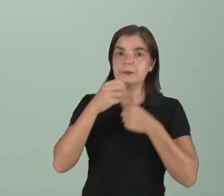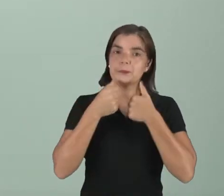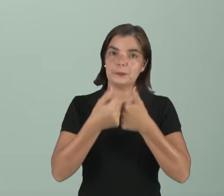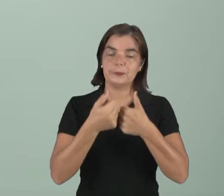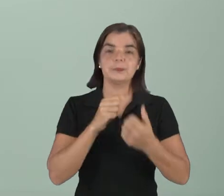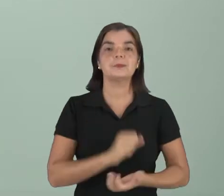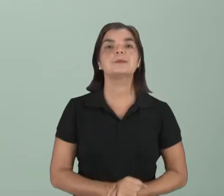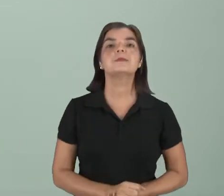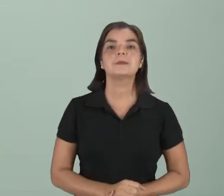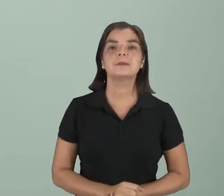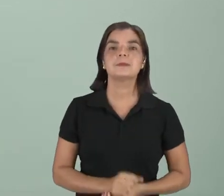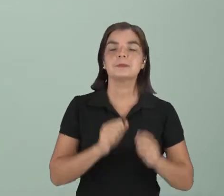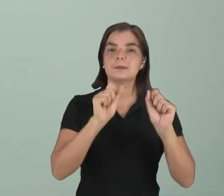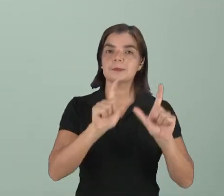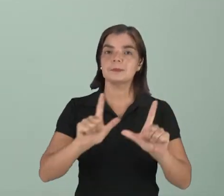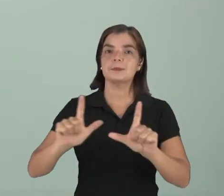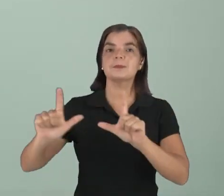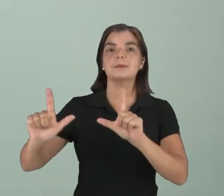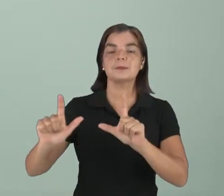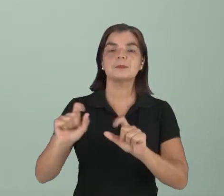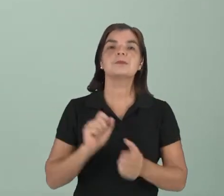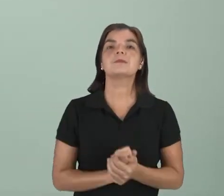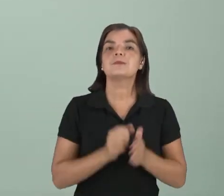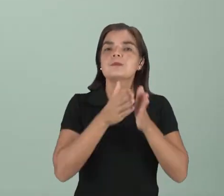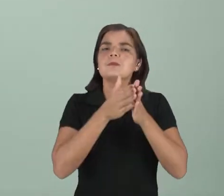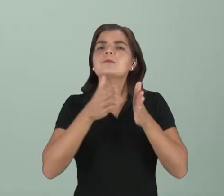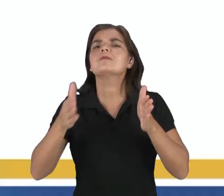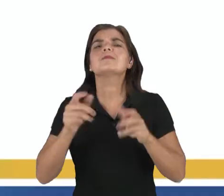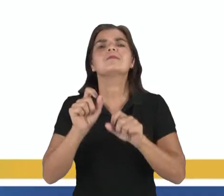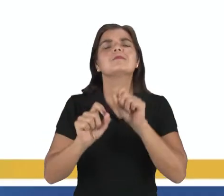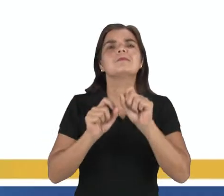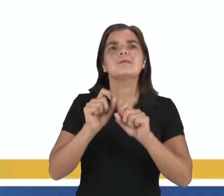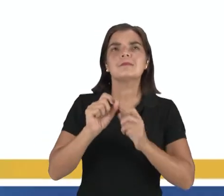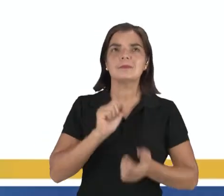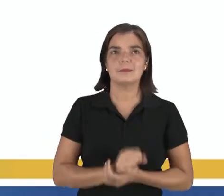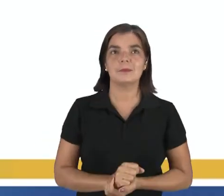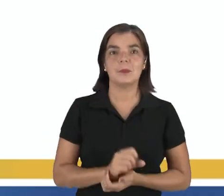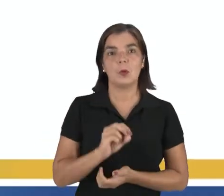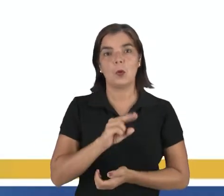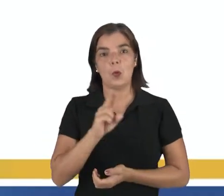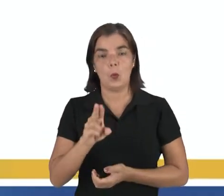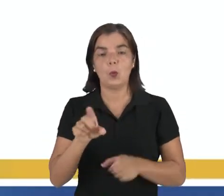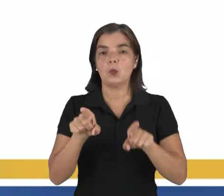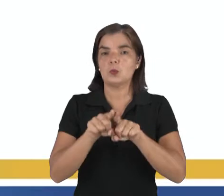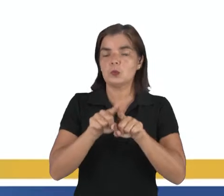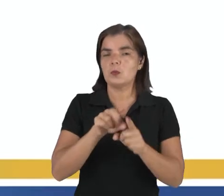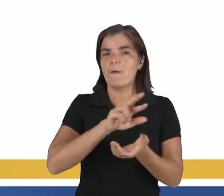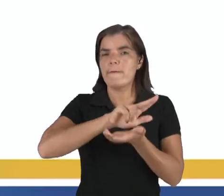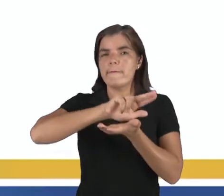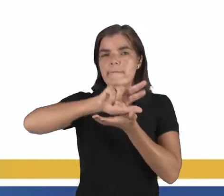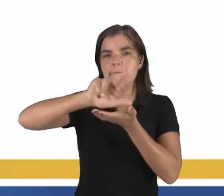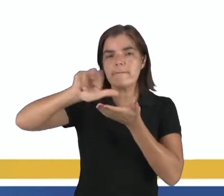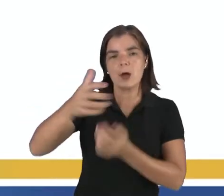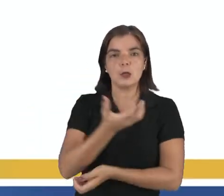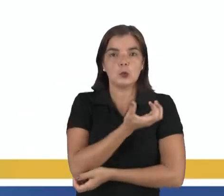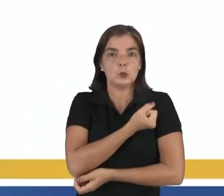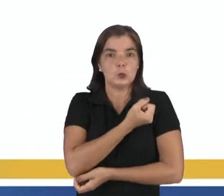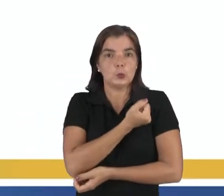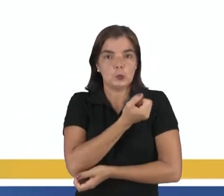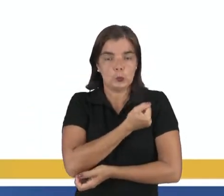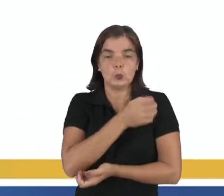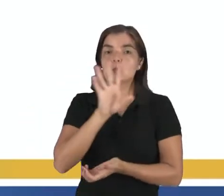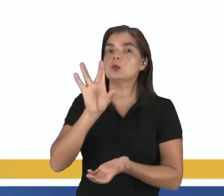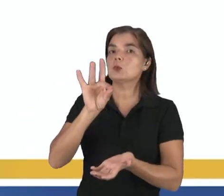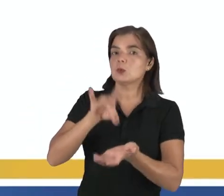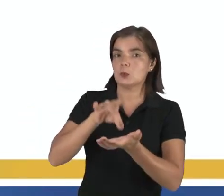bem? Então vamos lá ao conceito de sequência. Uma sequência ou um sucesso de números reais é